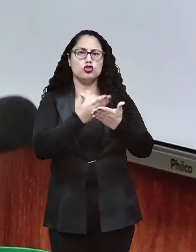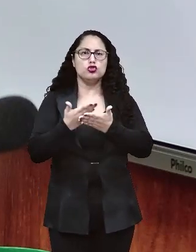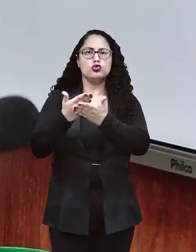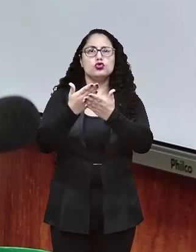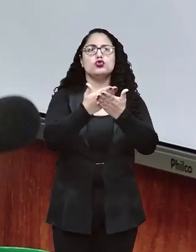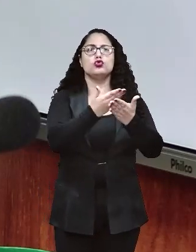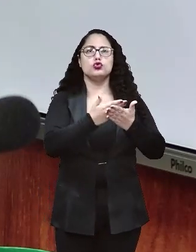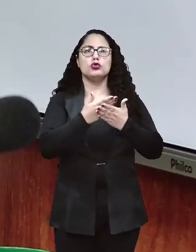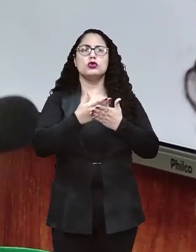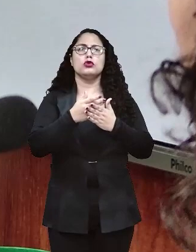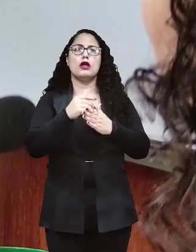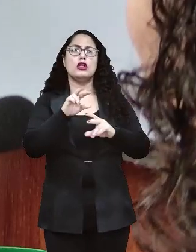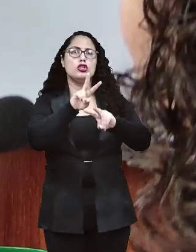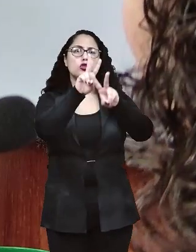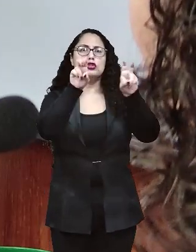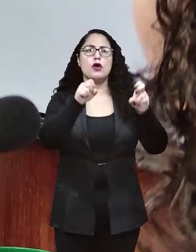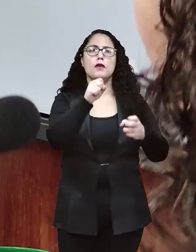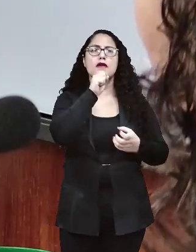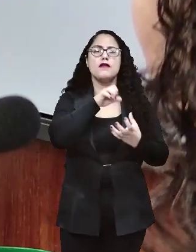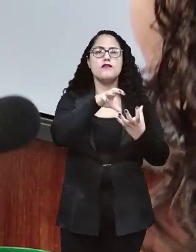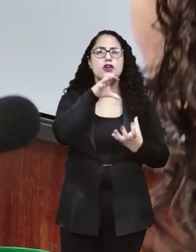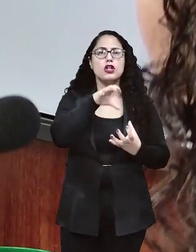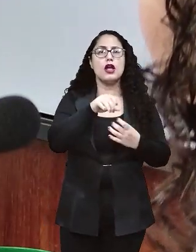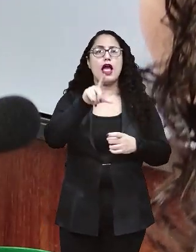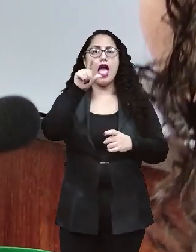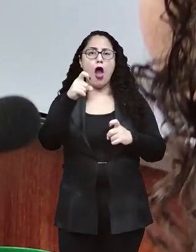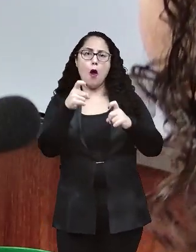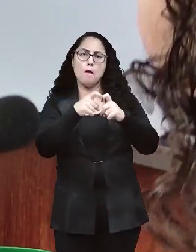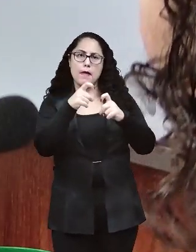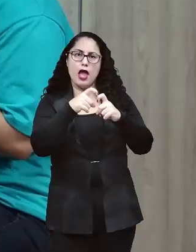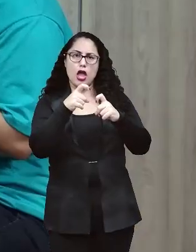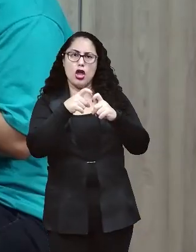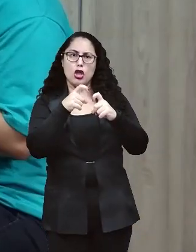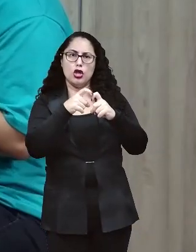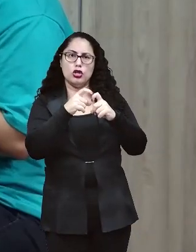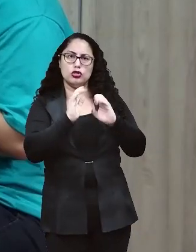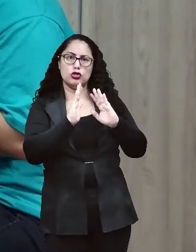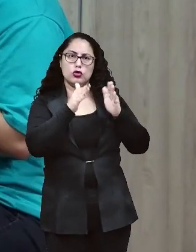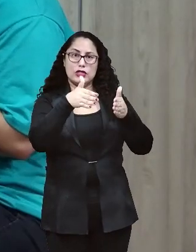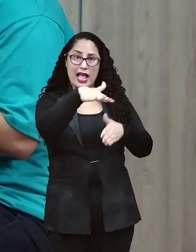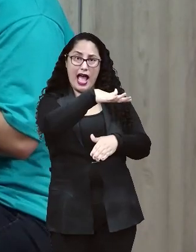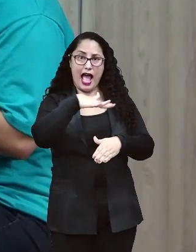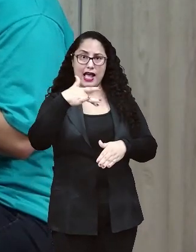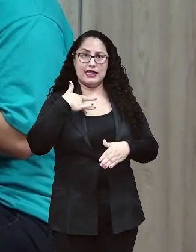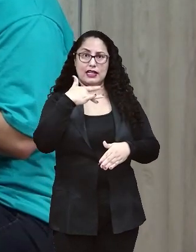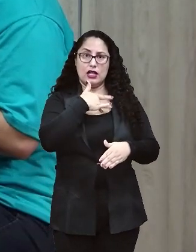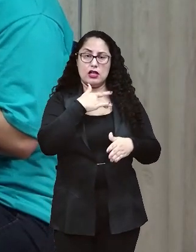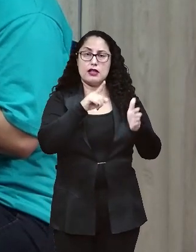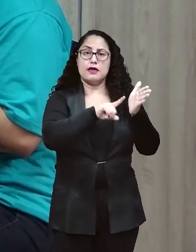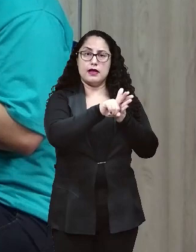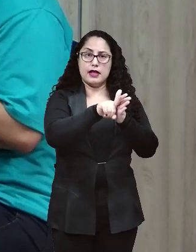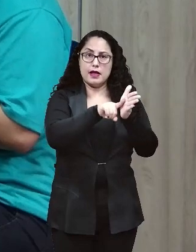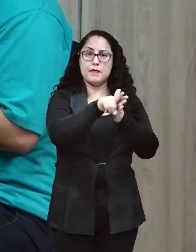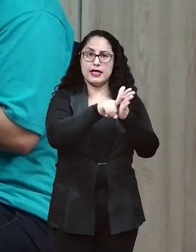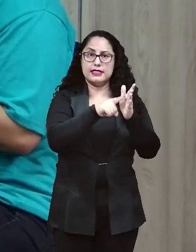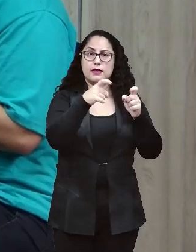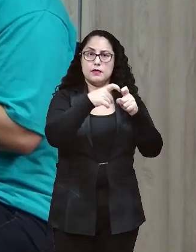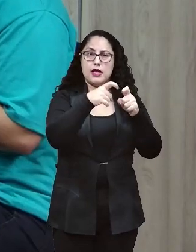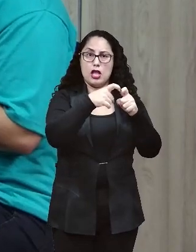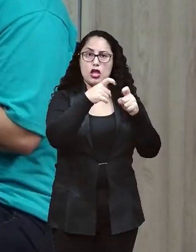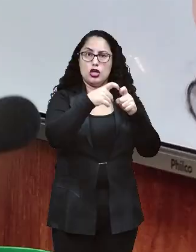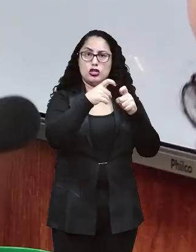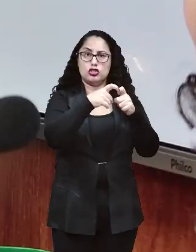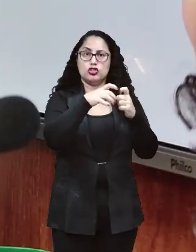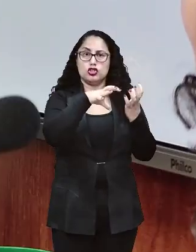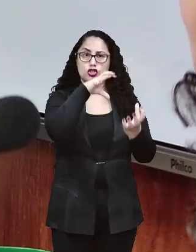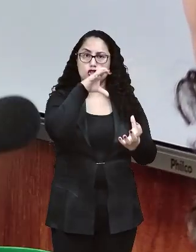sobre o envelhecimento... O geriatra é o médico que é da área da saúde, né? É o pesquisador. Sim, o geriatra que